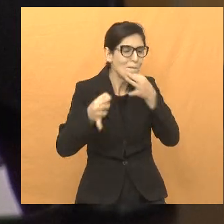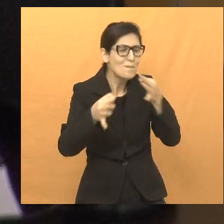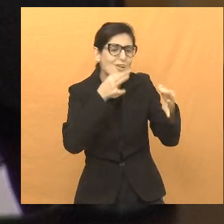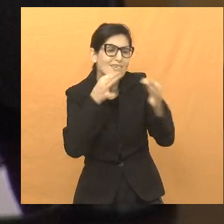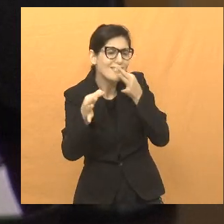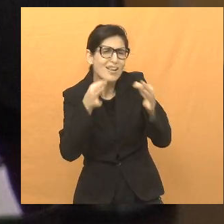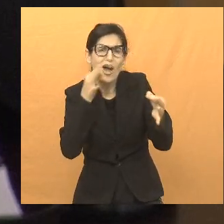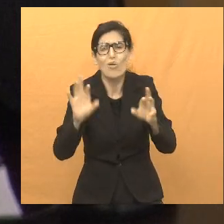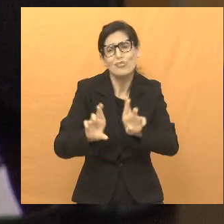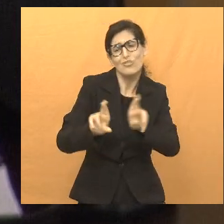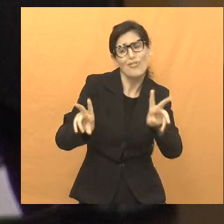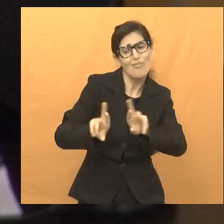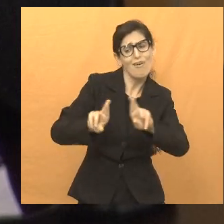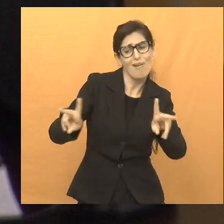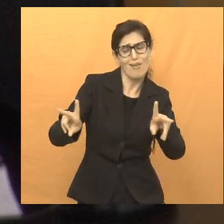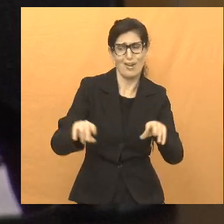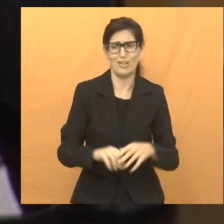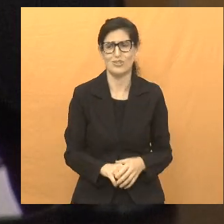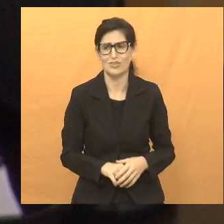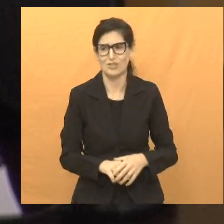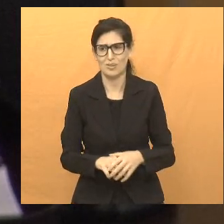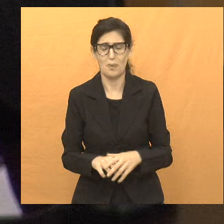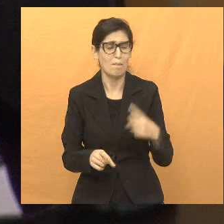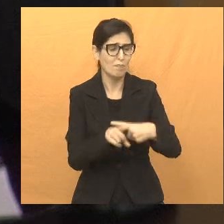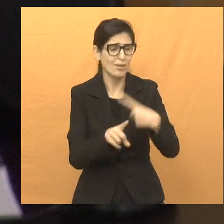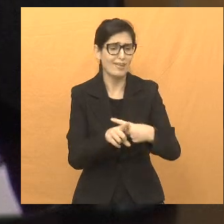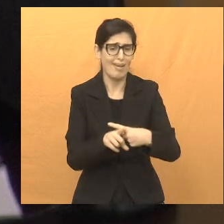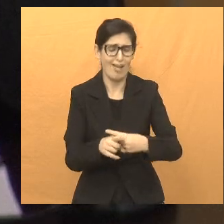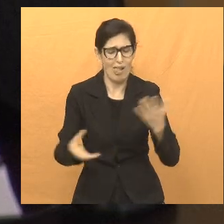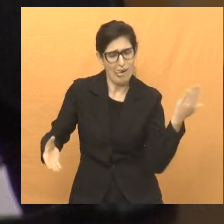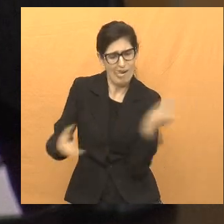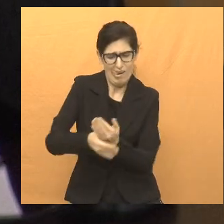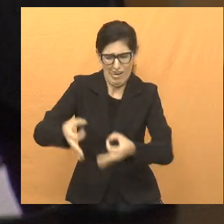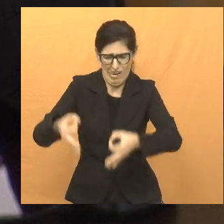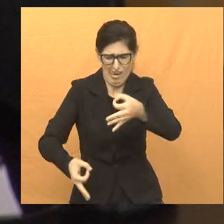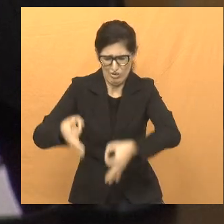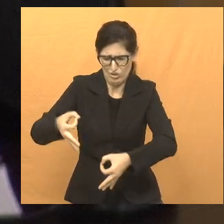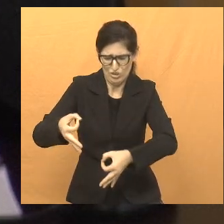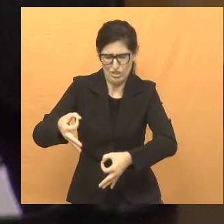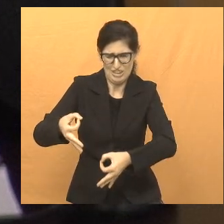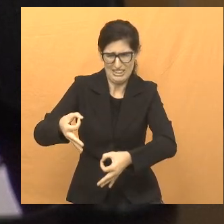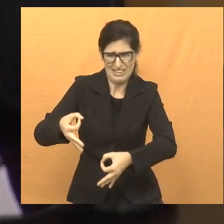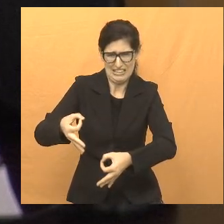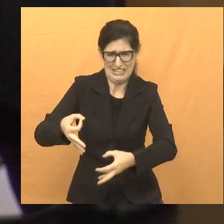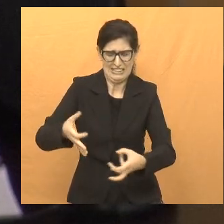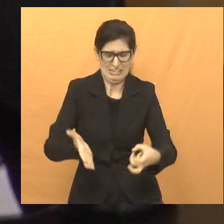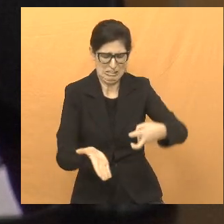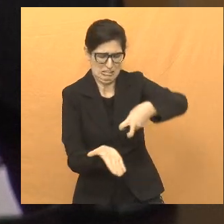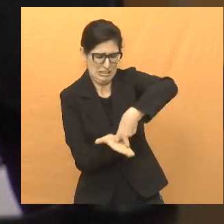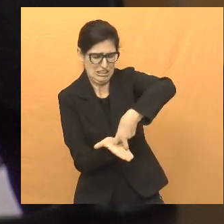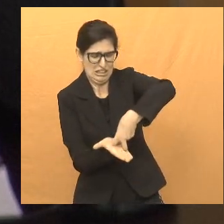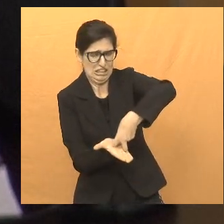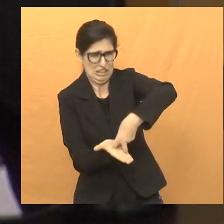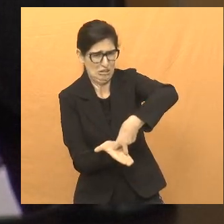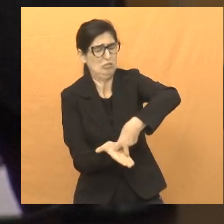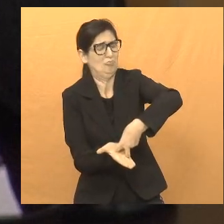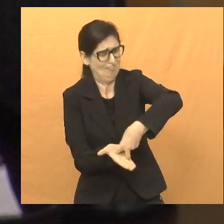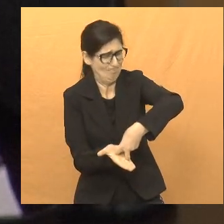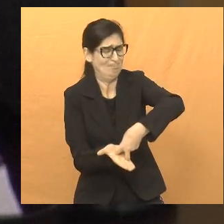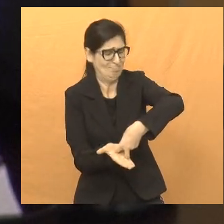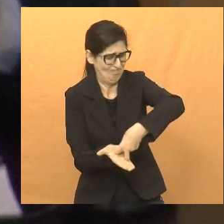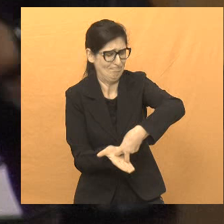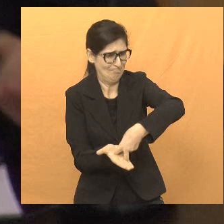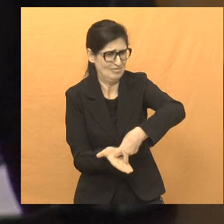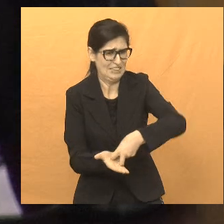tem o aparato aqui, vira ordem judicial, a gente paga muito caro e deixa de fazer o que devia fazer, que é a atenção básica, a atenção que a gente